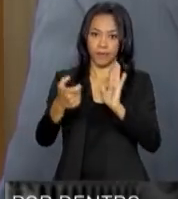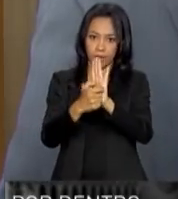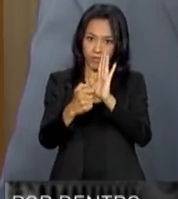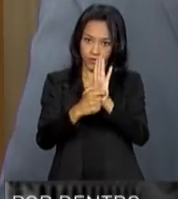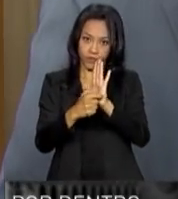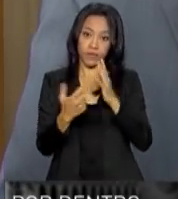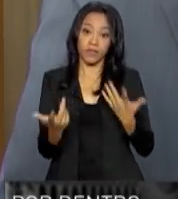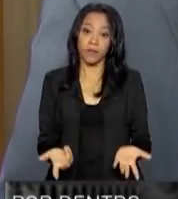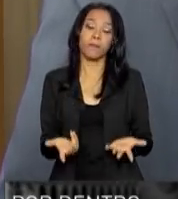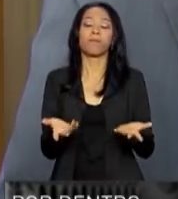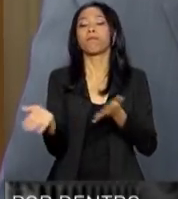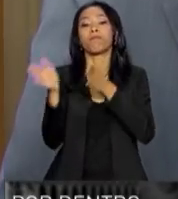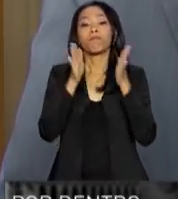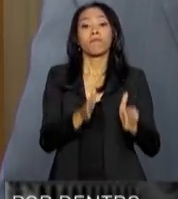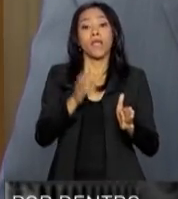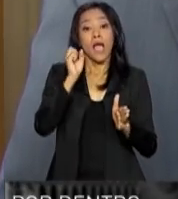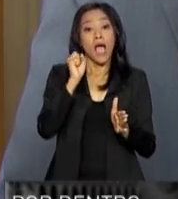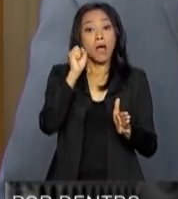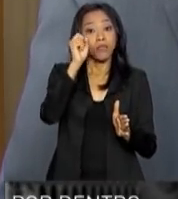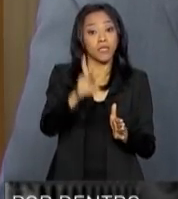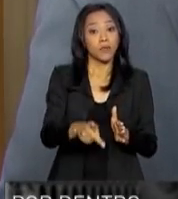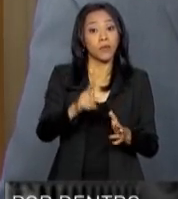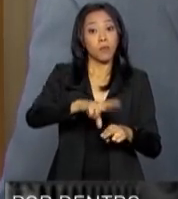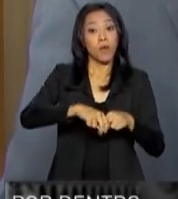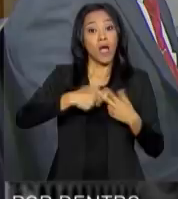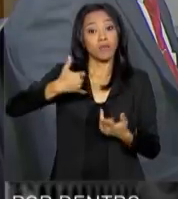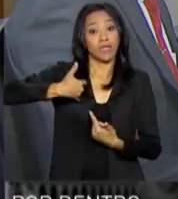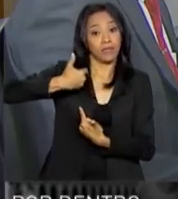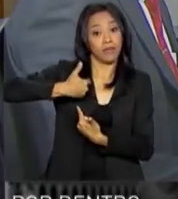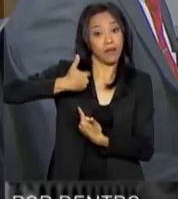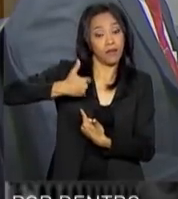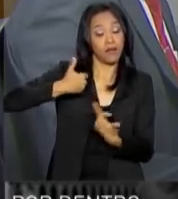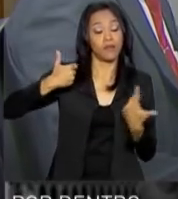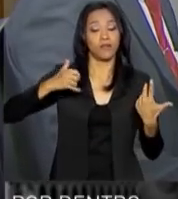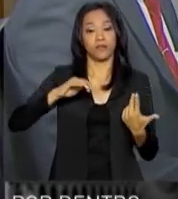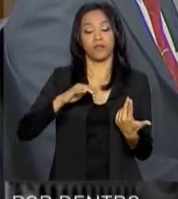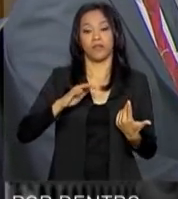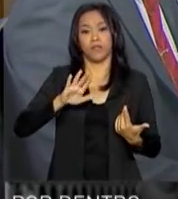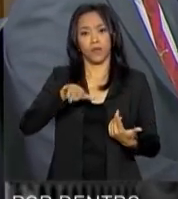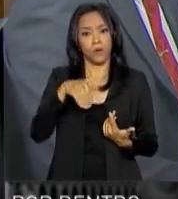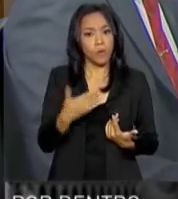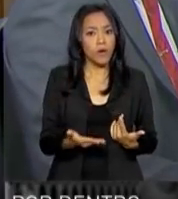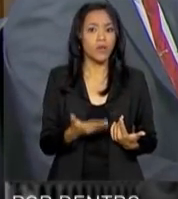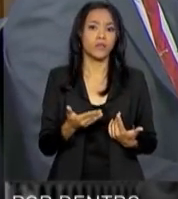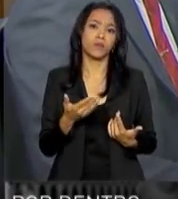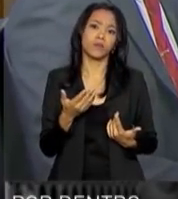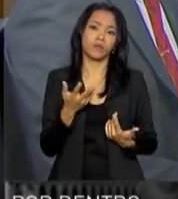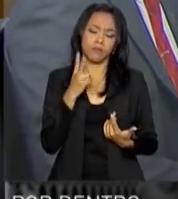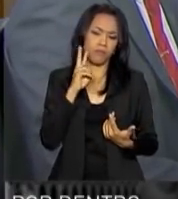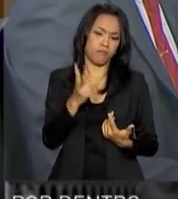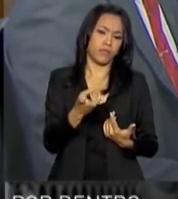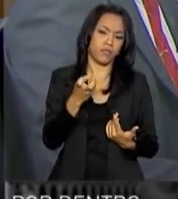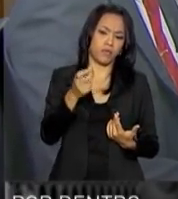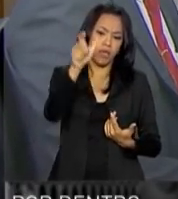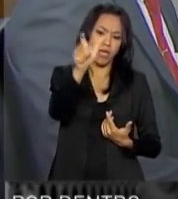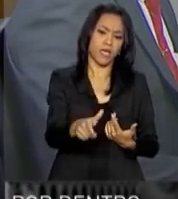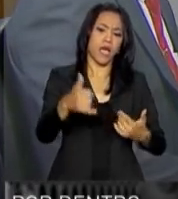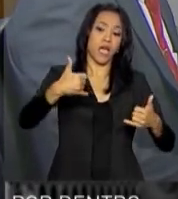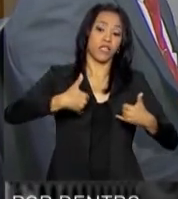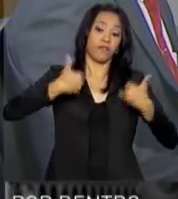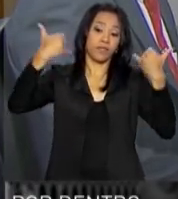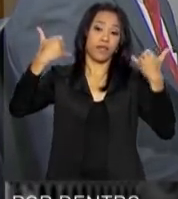para o caso da aposentadoria por idade que é específico quando verificado que o segurado fará aniversário dos